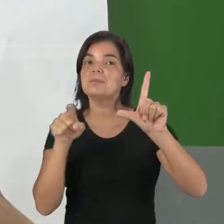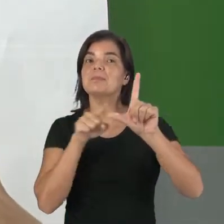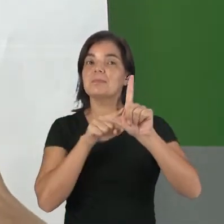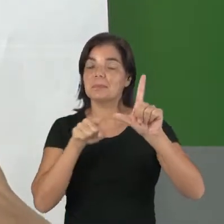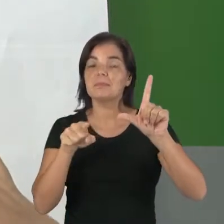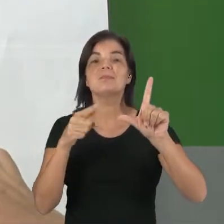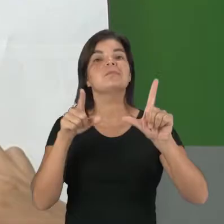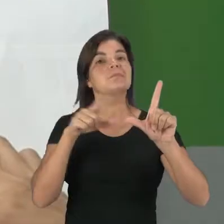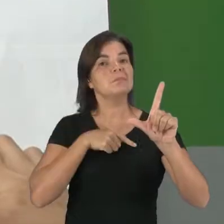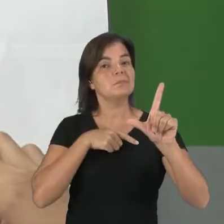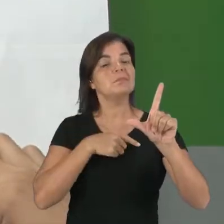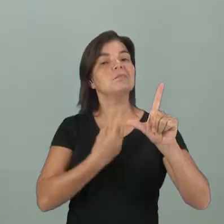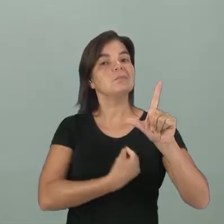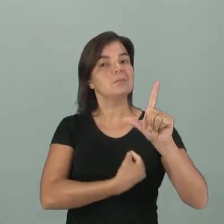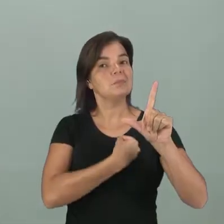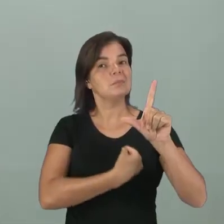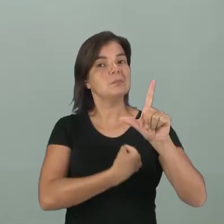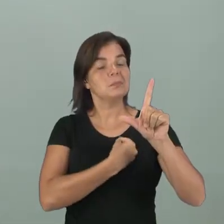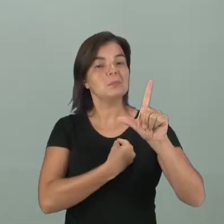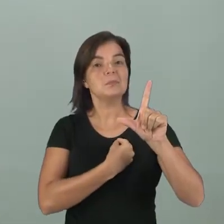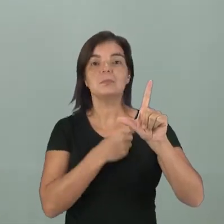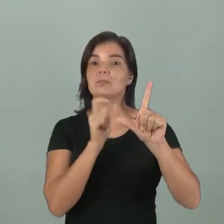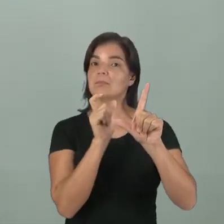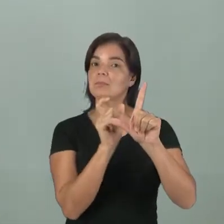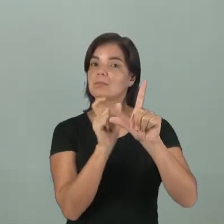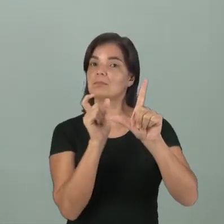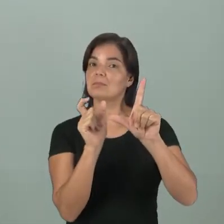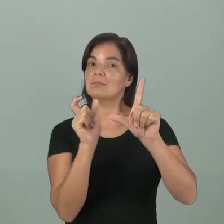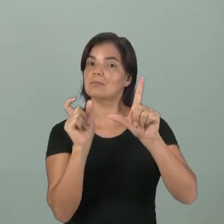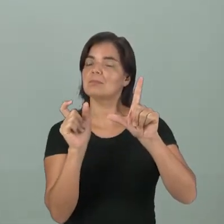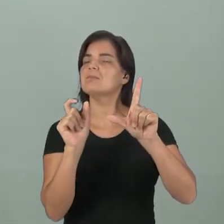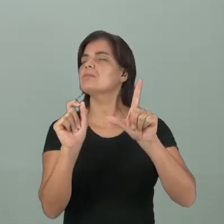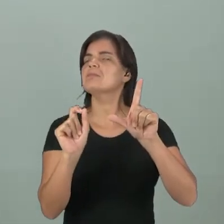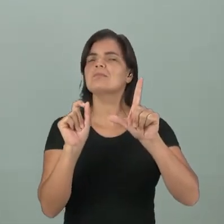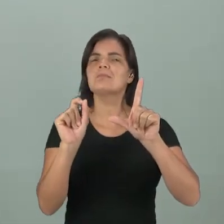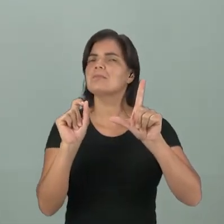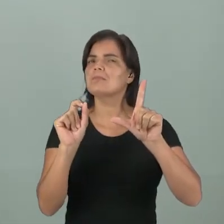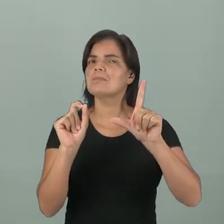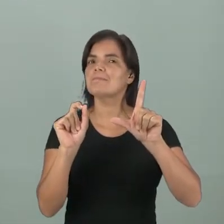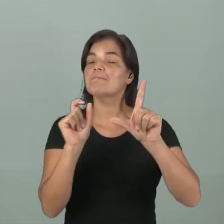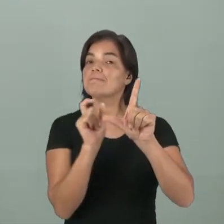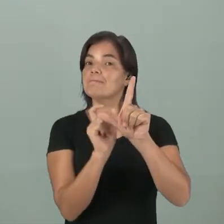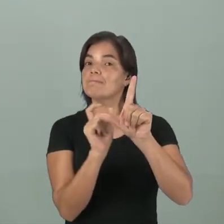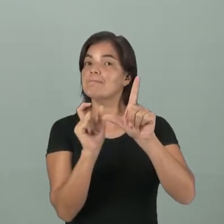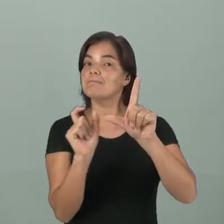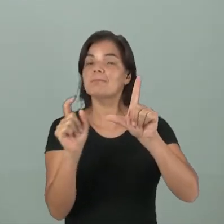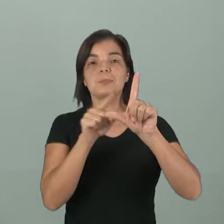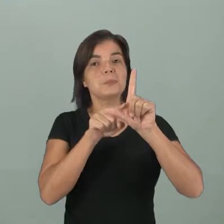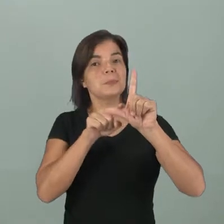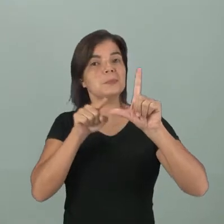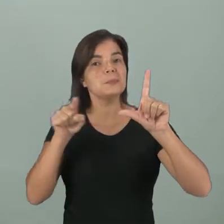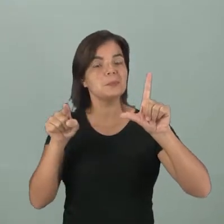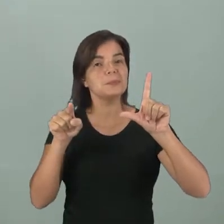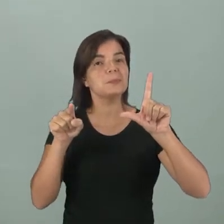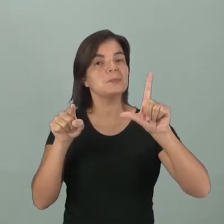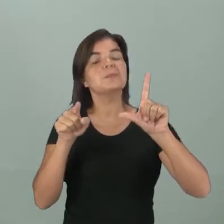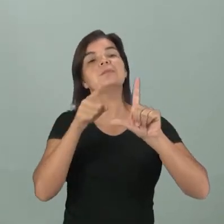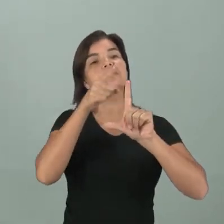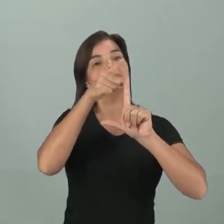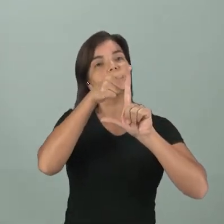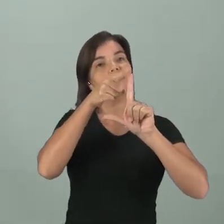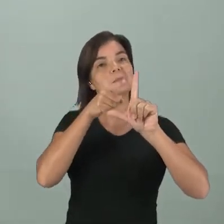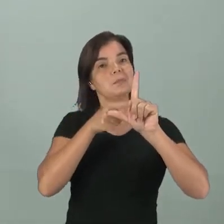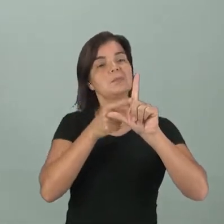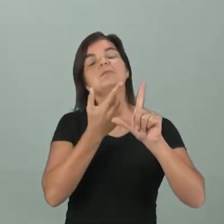horizontal, onde já temos a apresentação de algumas palavras. E o que será que são essas palavras na linha horizontal? O